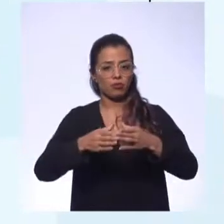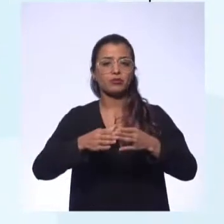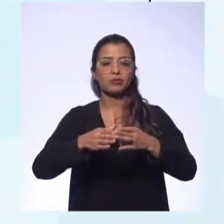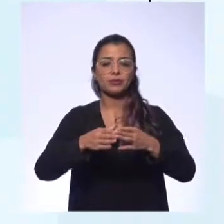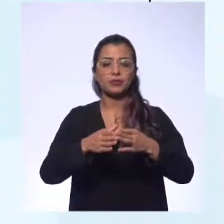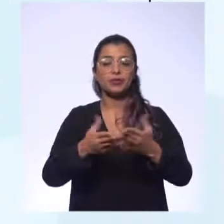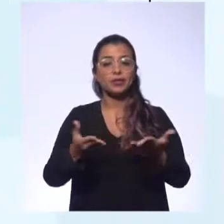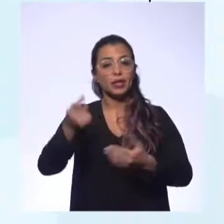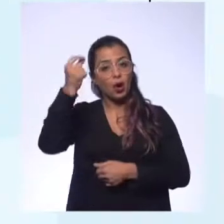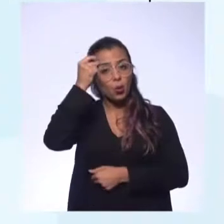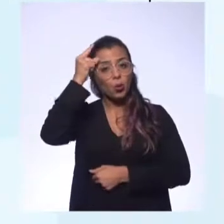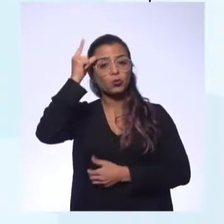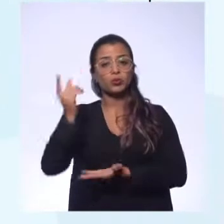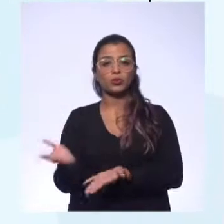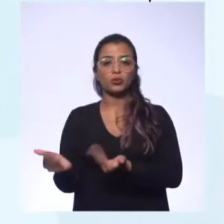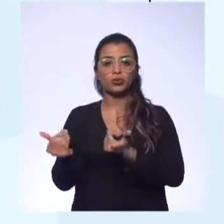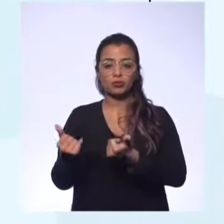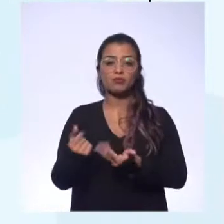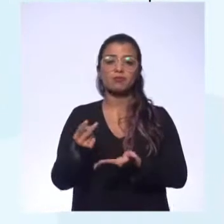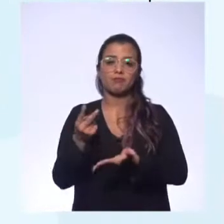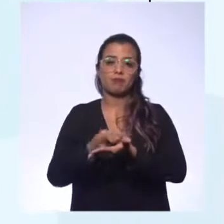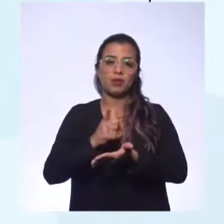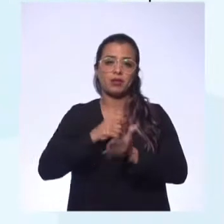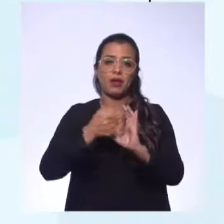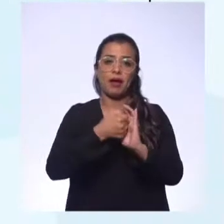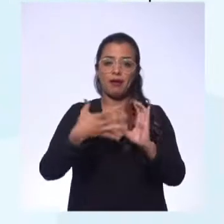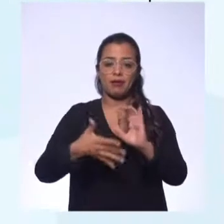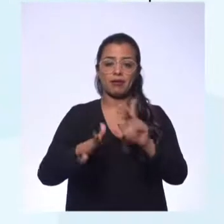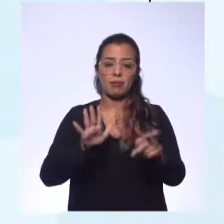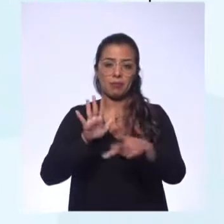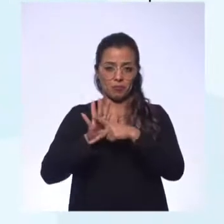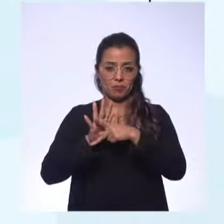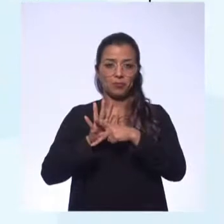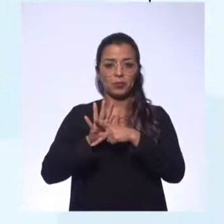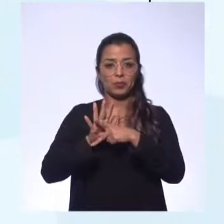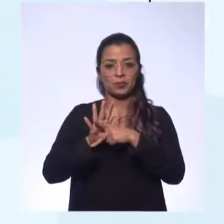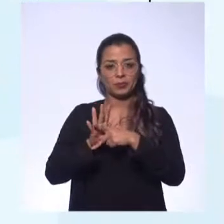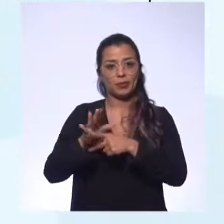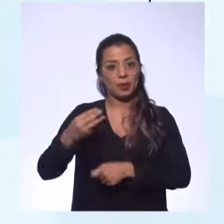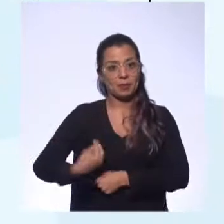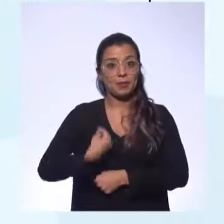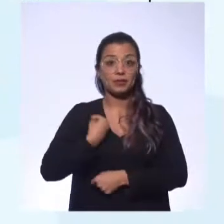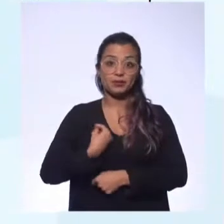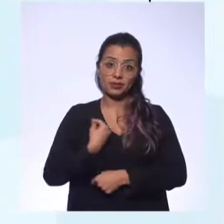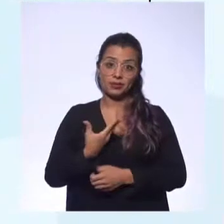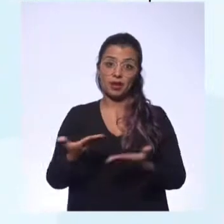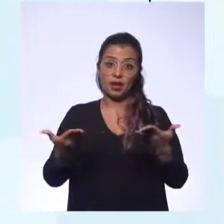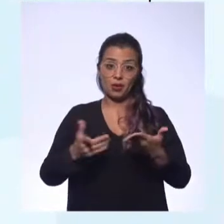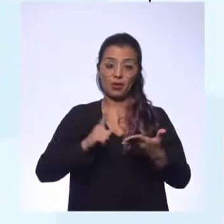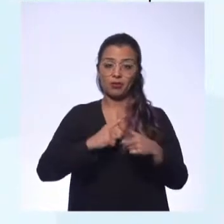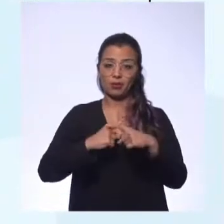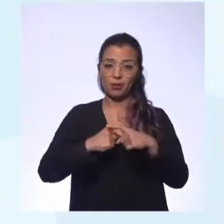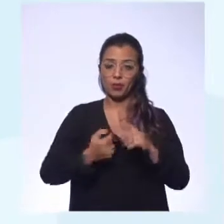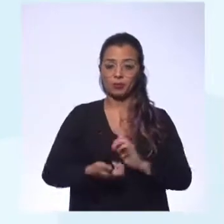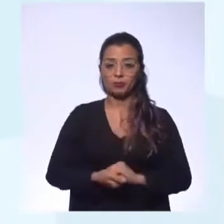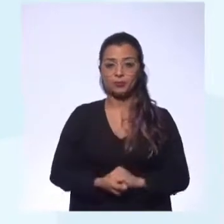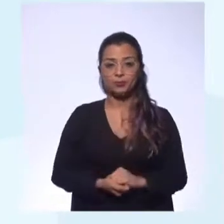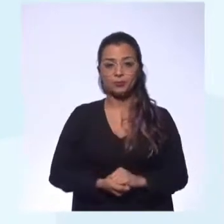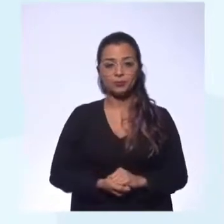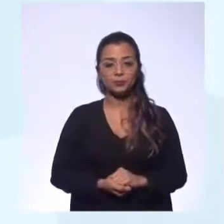as culturas juvenis também se caracterizam pela essa presença desses